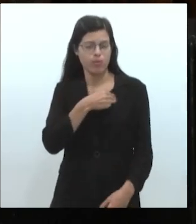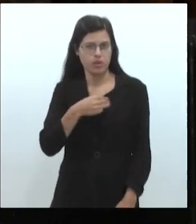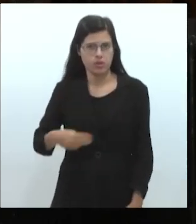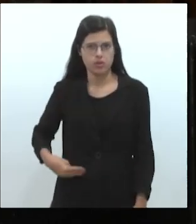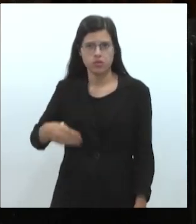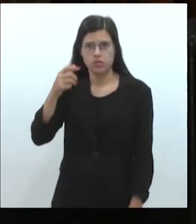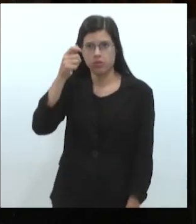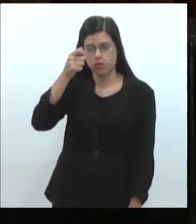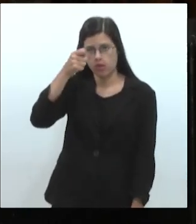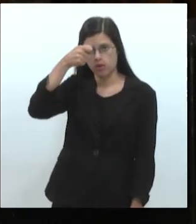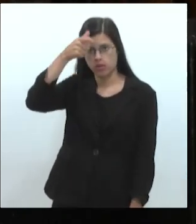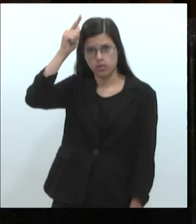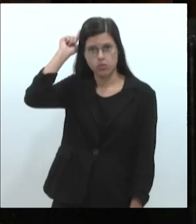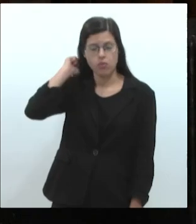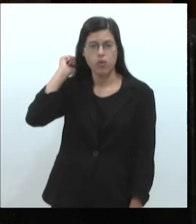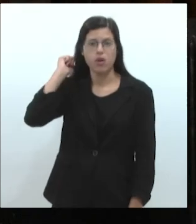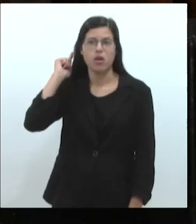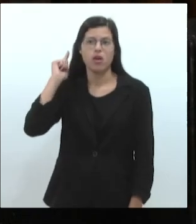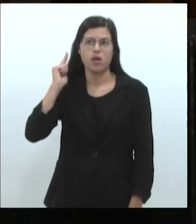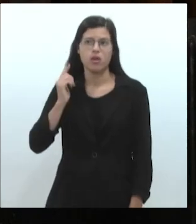Fachin, quando